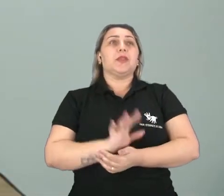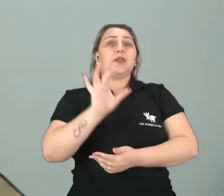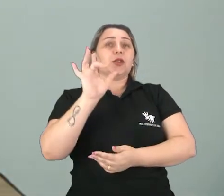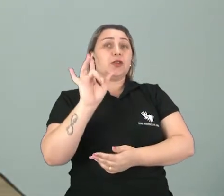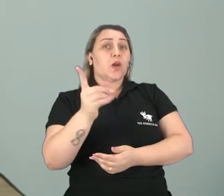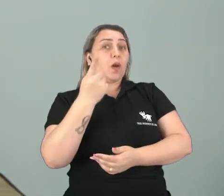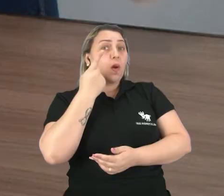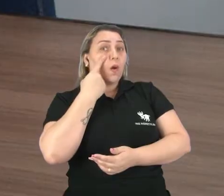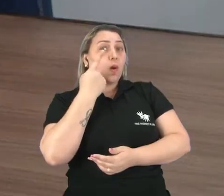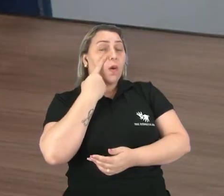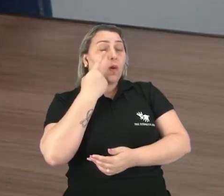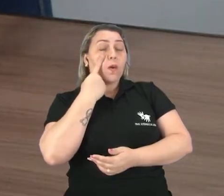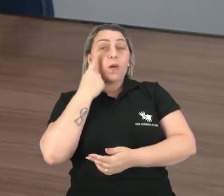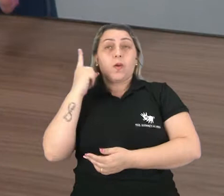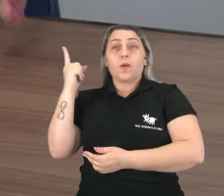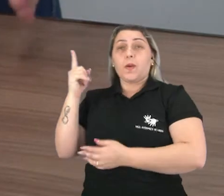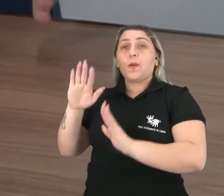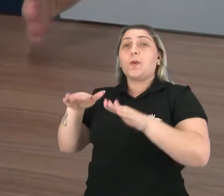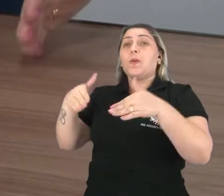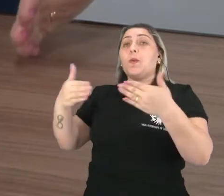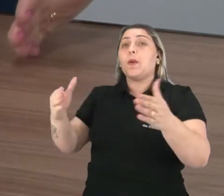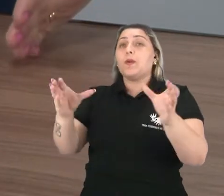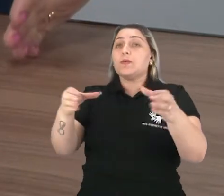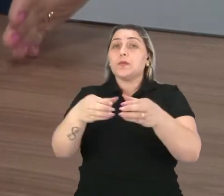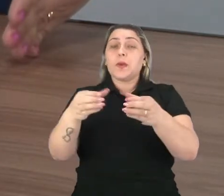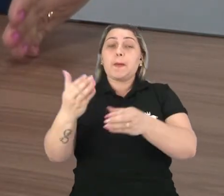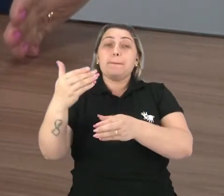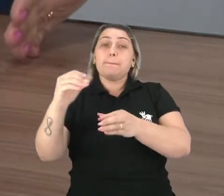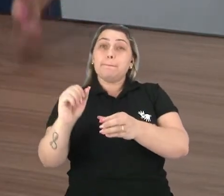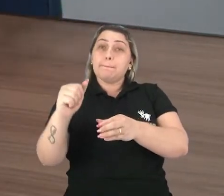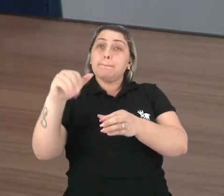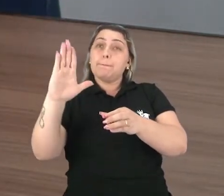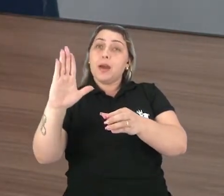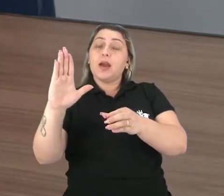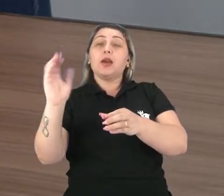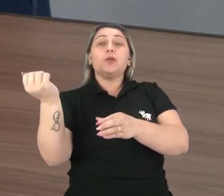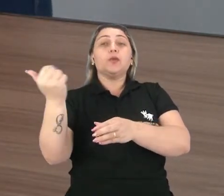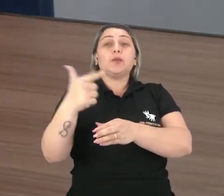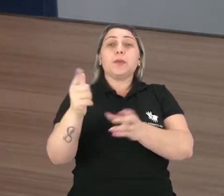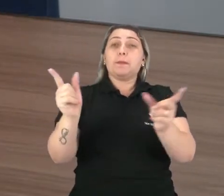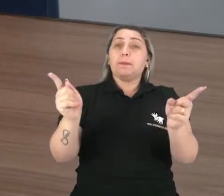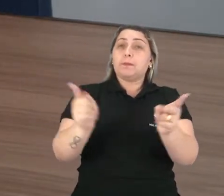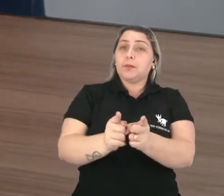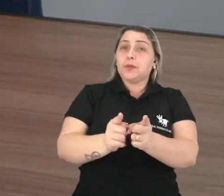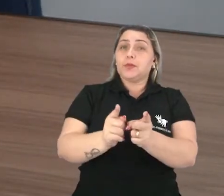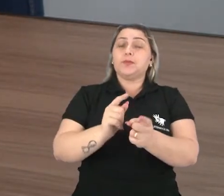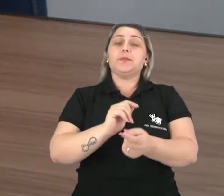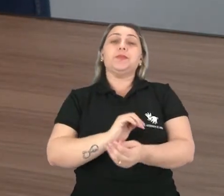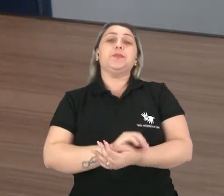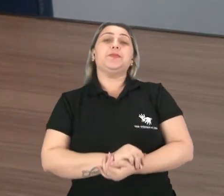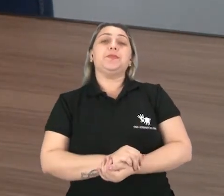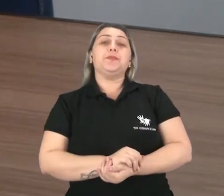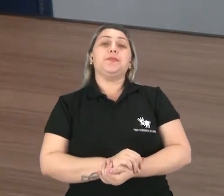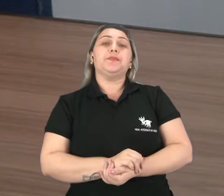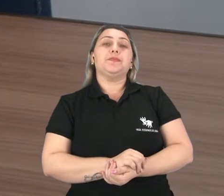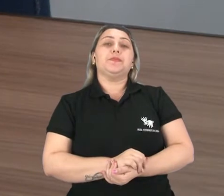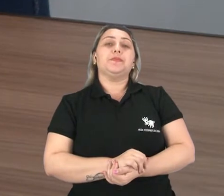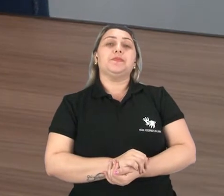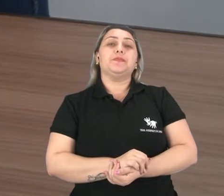apenas observando, perceber qual das coleções tem maior quantidade e qual das coleções tem menor